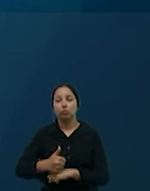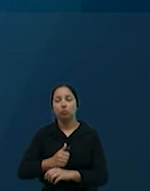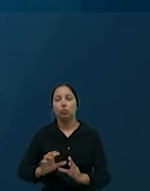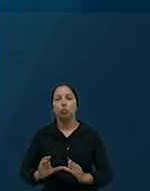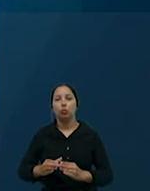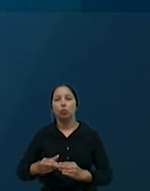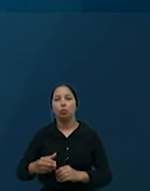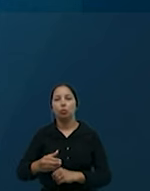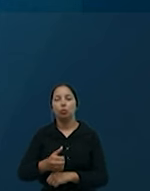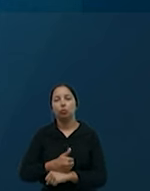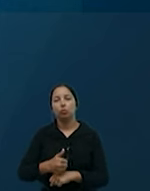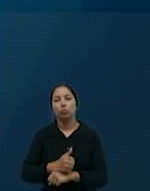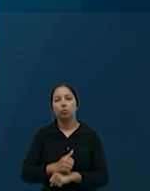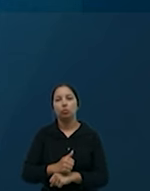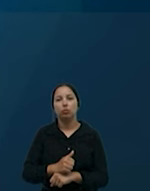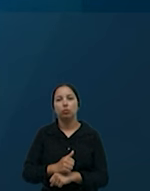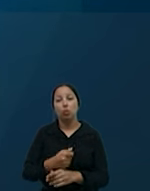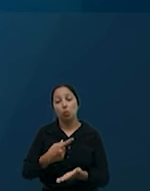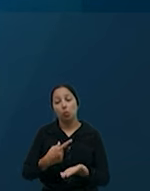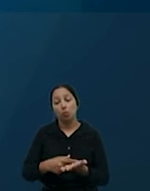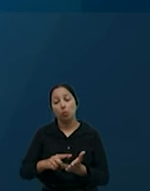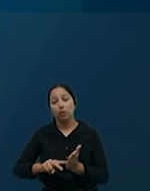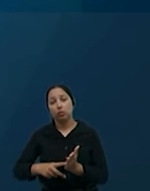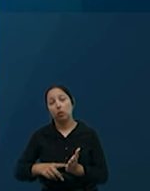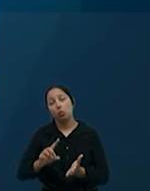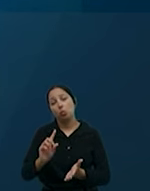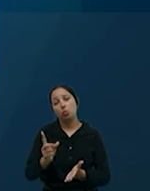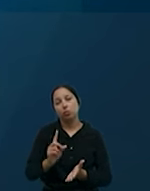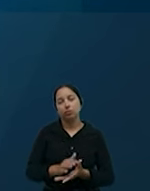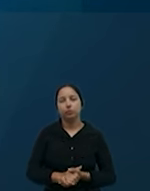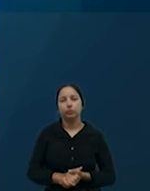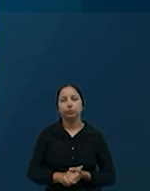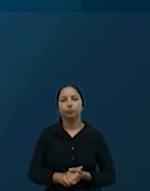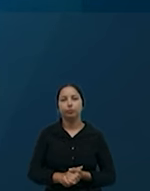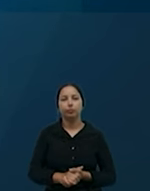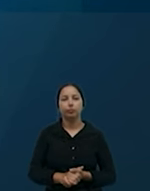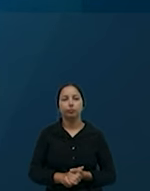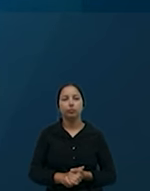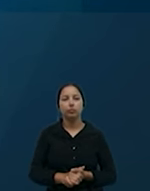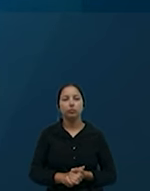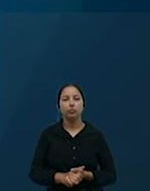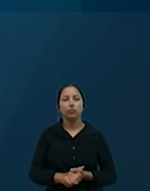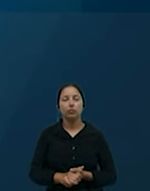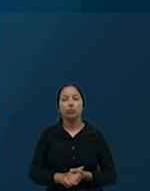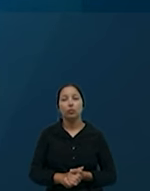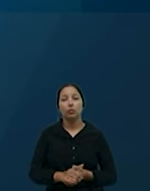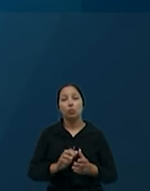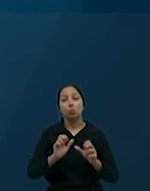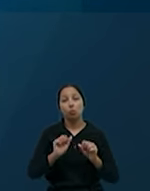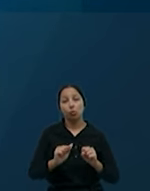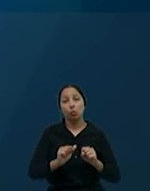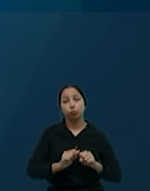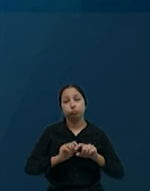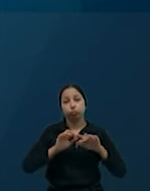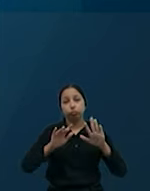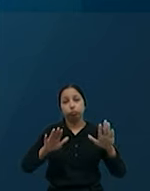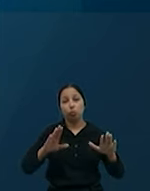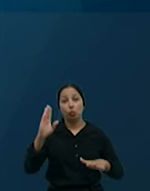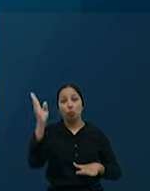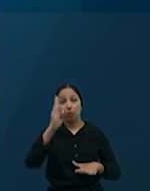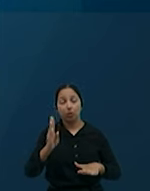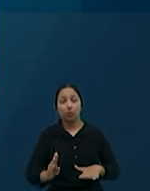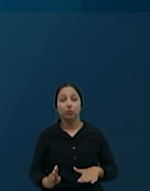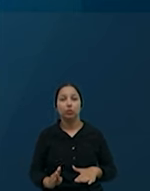disse. Apenas haveria a possibilidade de efeitos nacionais da ação coletiva em se tratando de